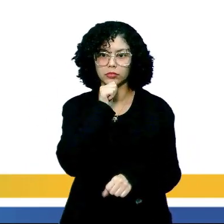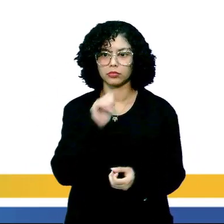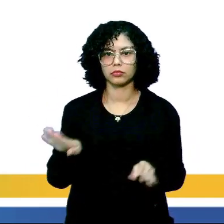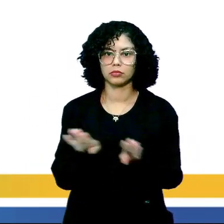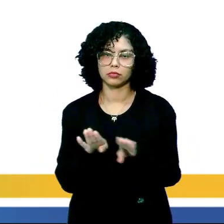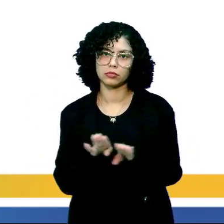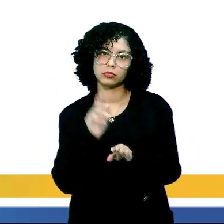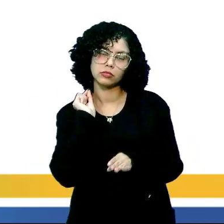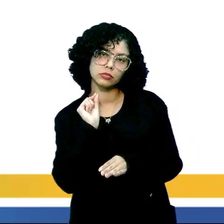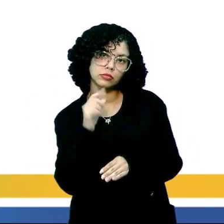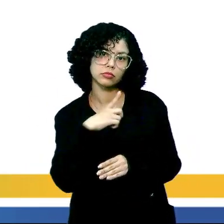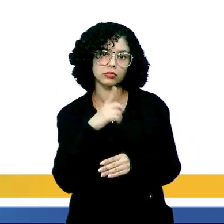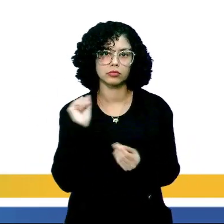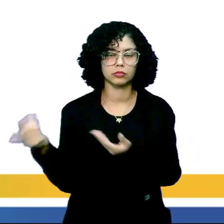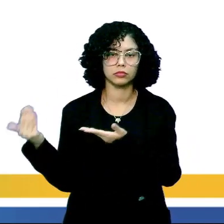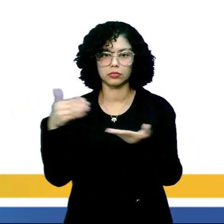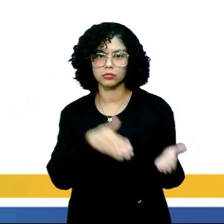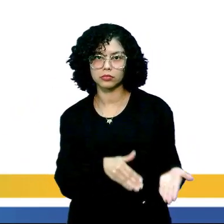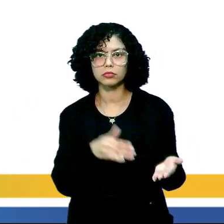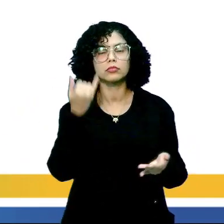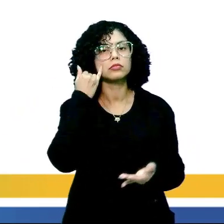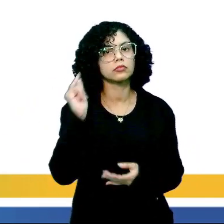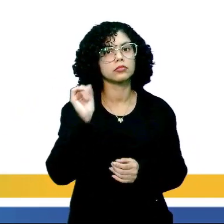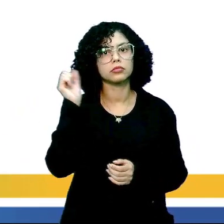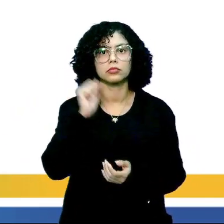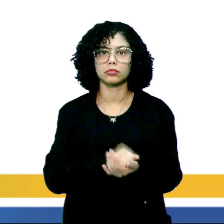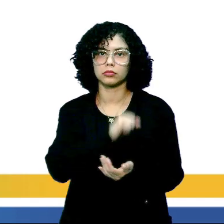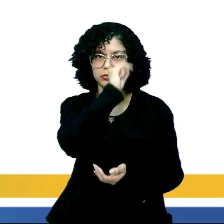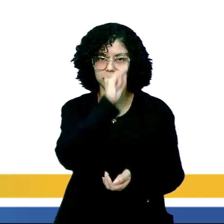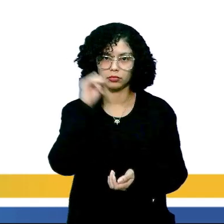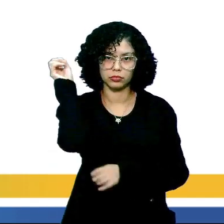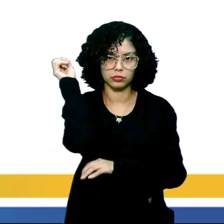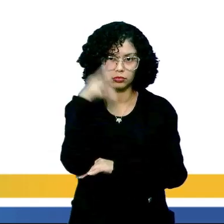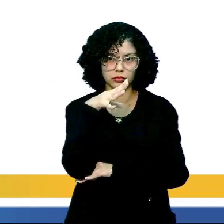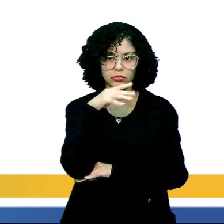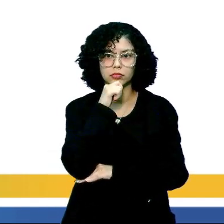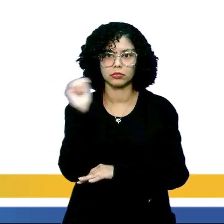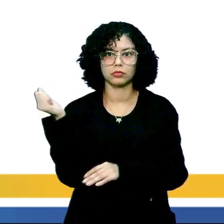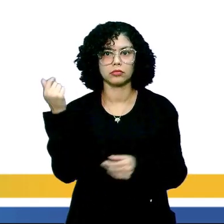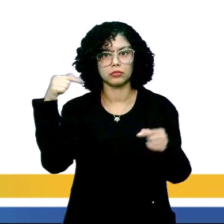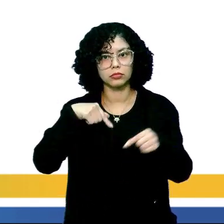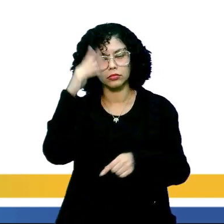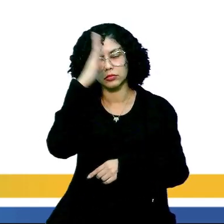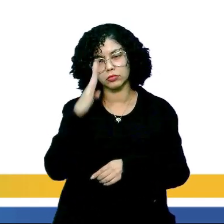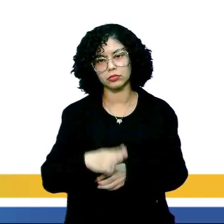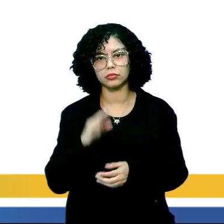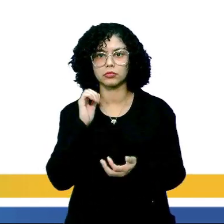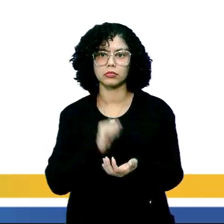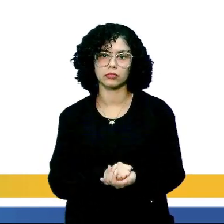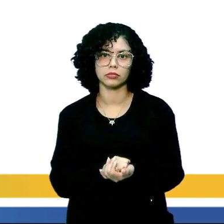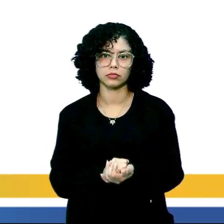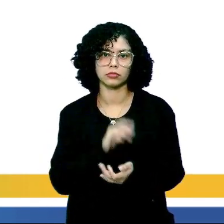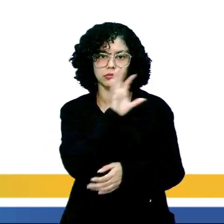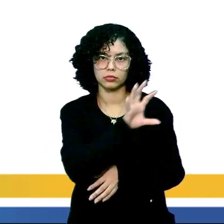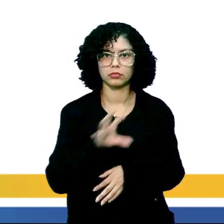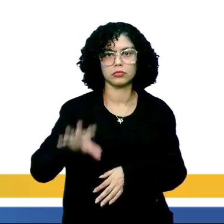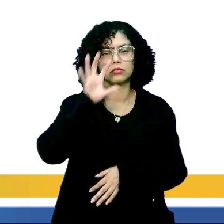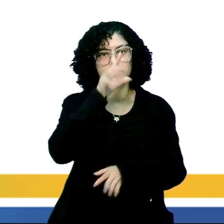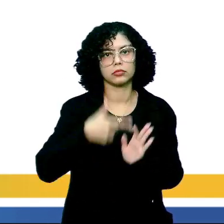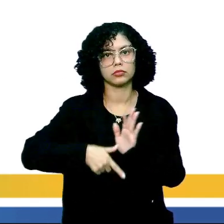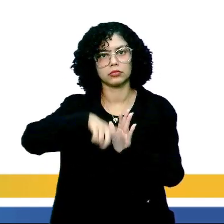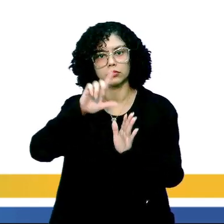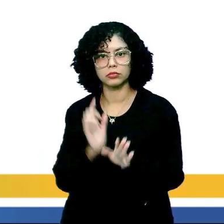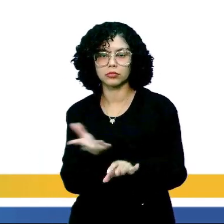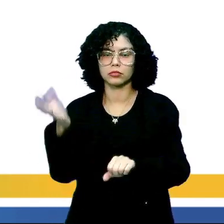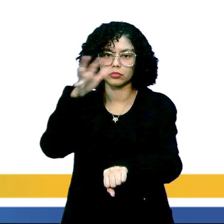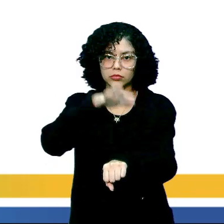Então, nós vamos ter a chegada das ideias iluministas para que no Brasil, para que na nossa região que antes era